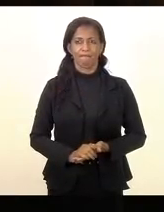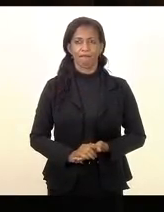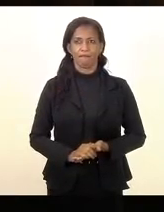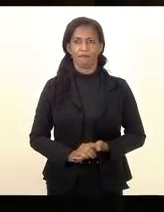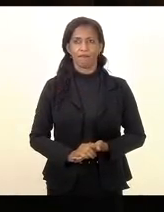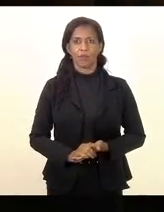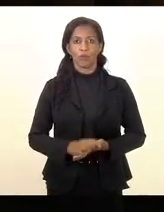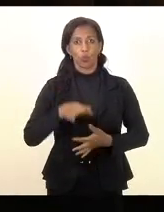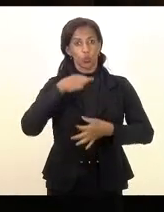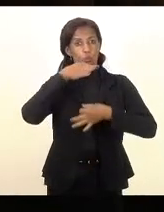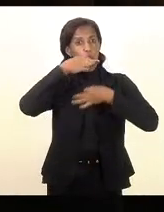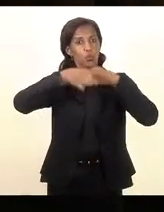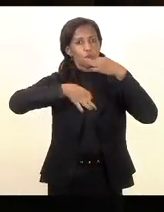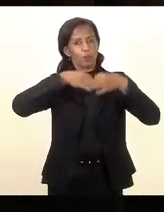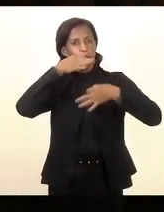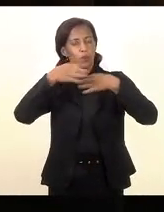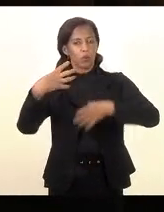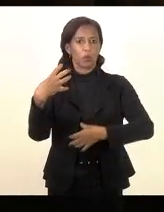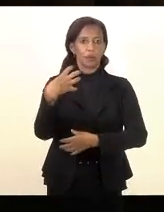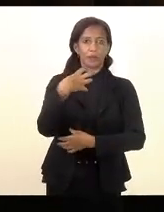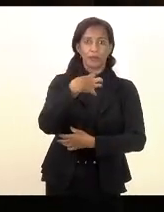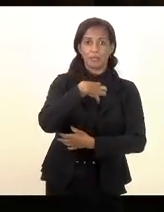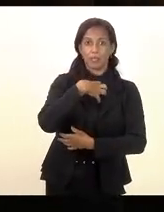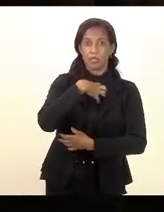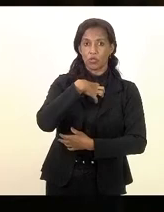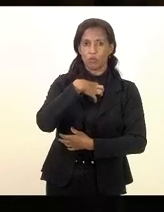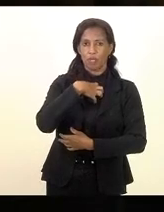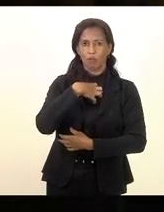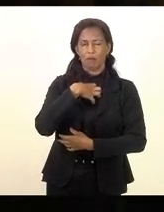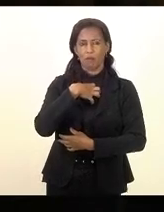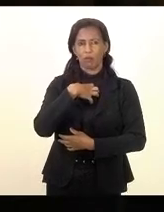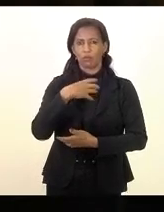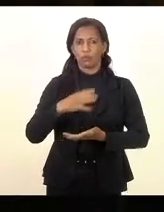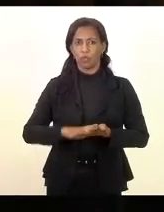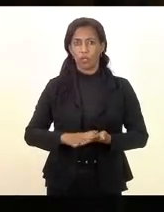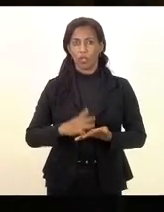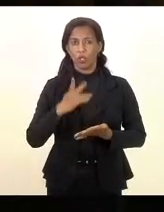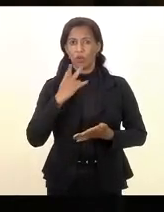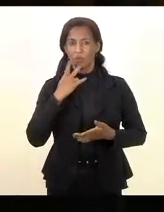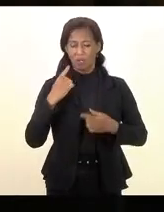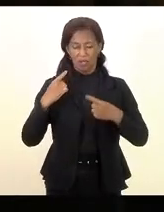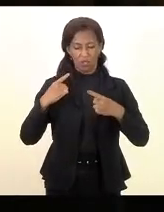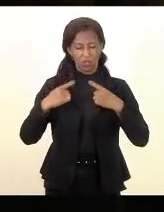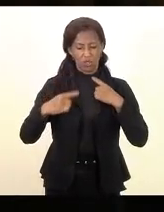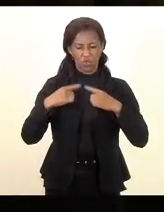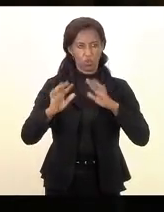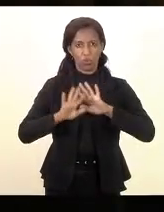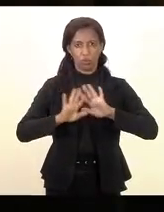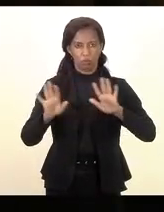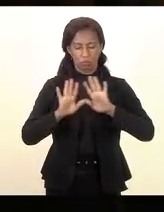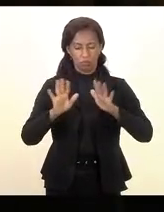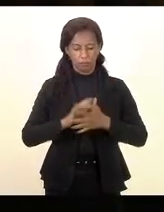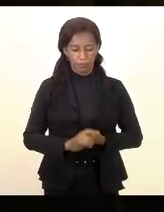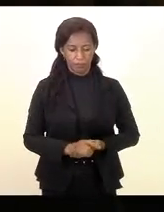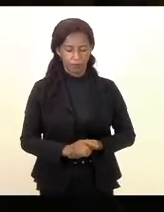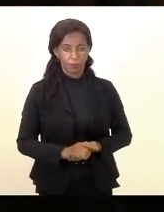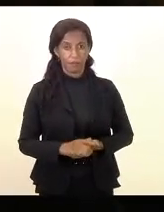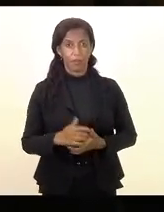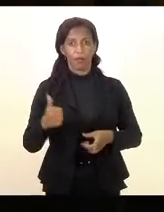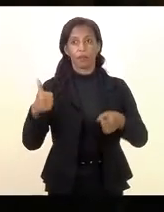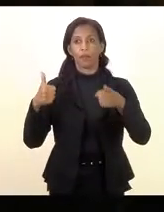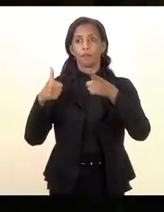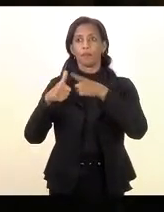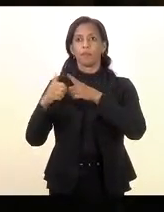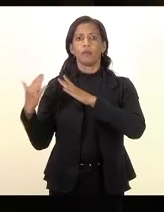suas opiniões sentimentos e impressões acerca da educação eu vou citar sem discutir por causa do meu tempo quatro primeiro desde que chegou ele